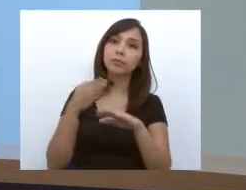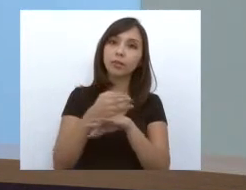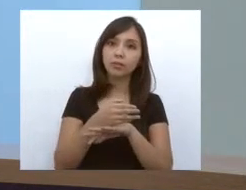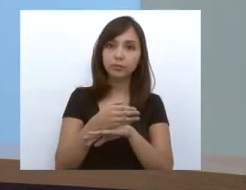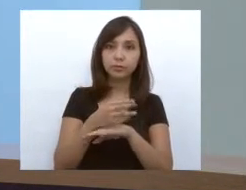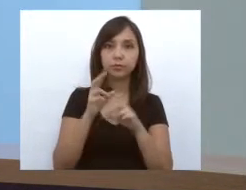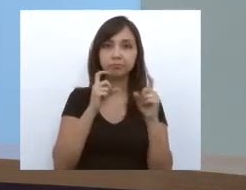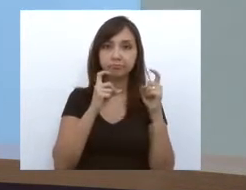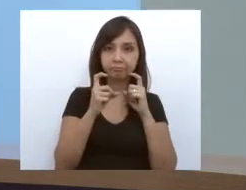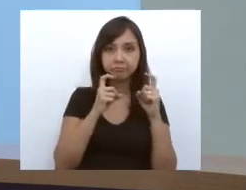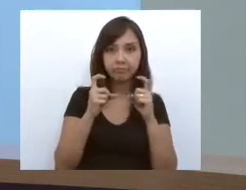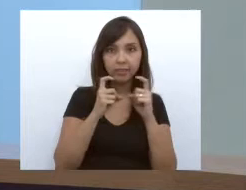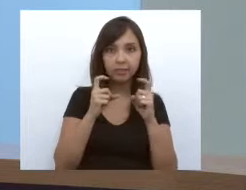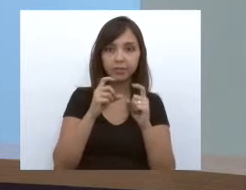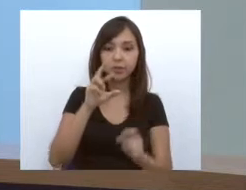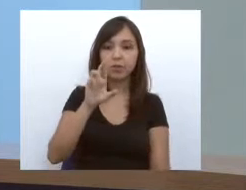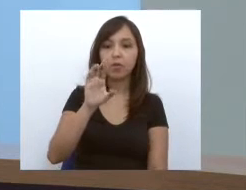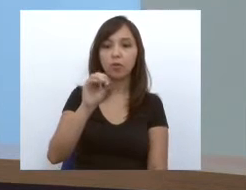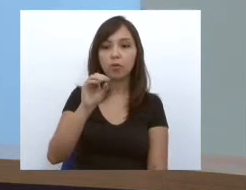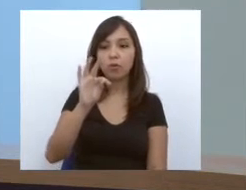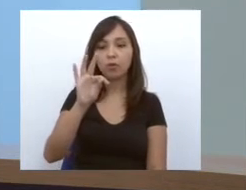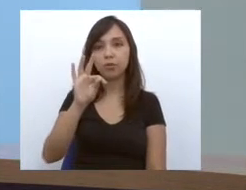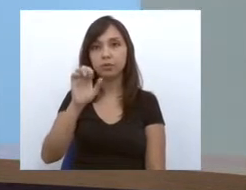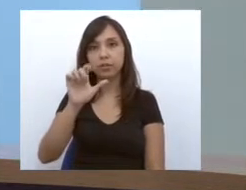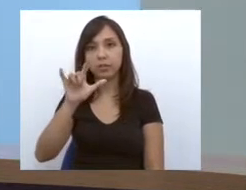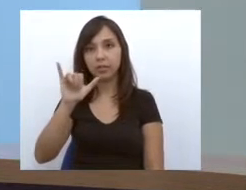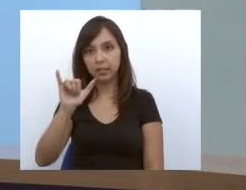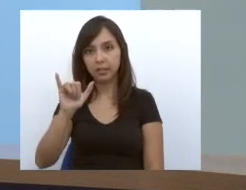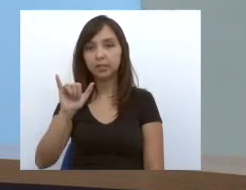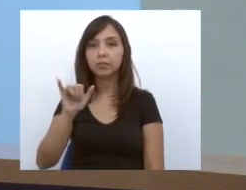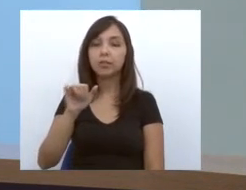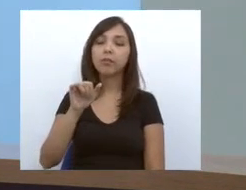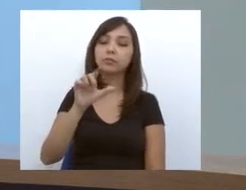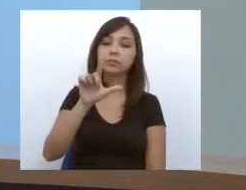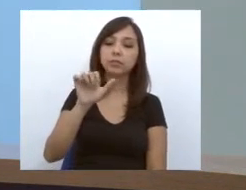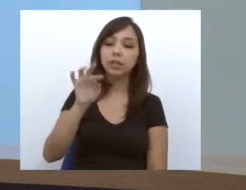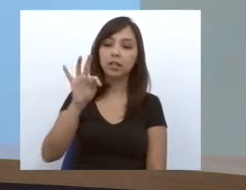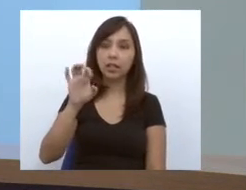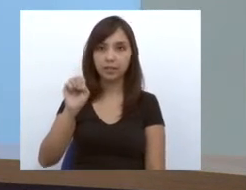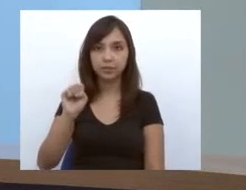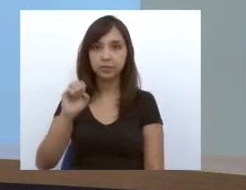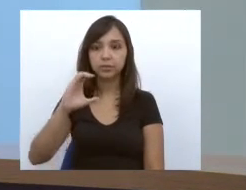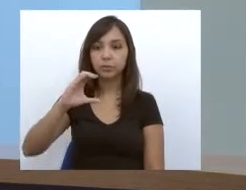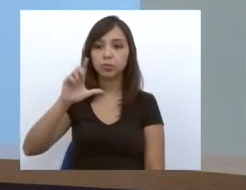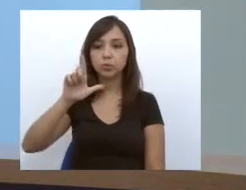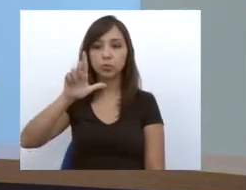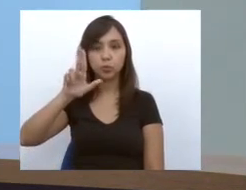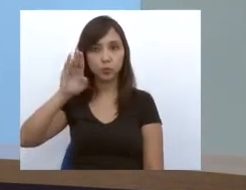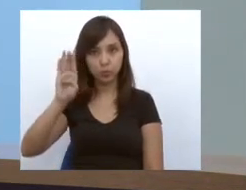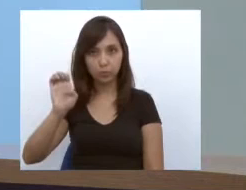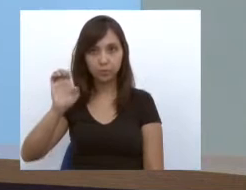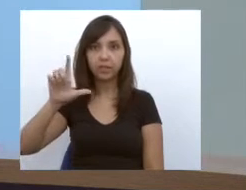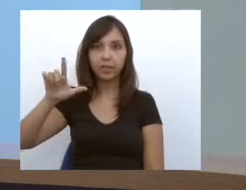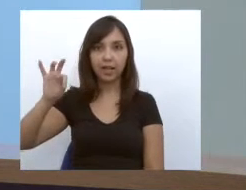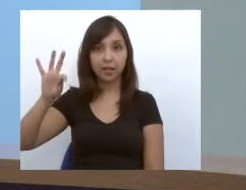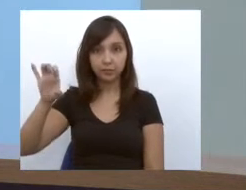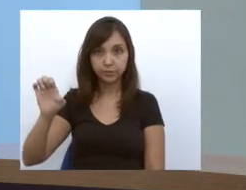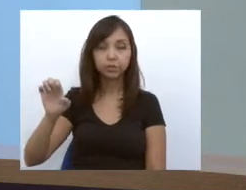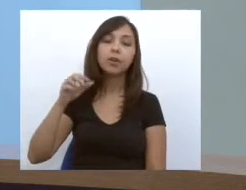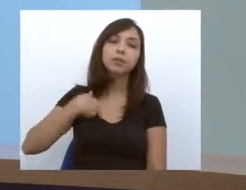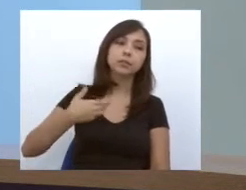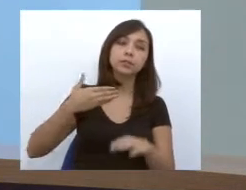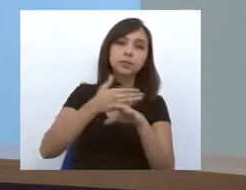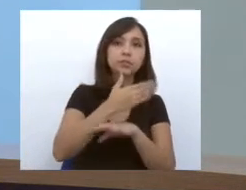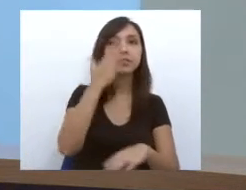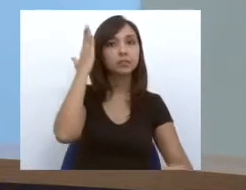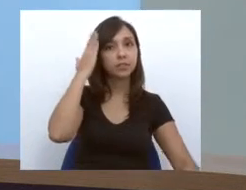numa reunião do Rotary, Clube Leste, Robert Clube Guarulhos Leste. E fiquei sabendo